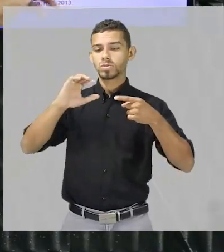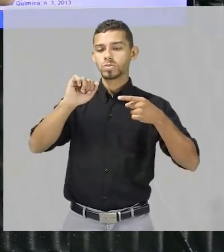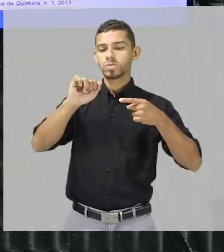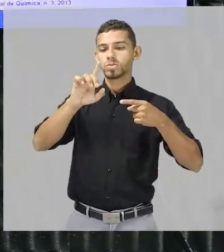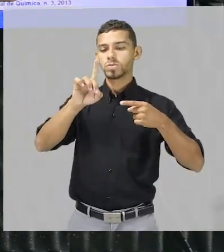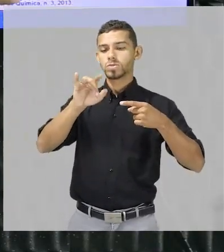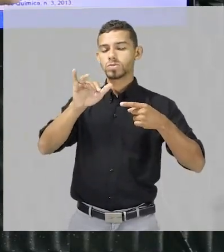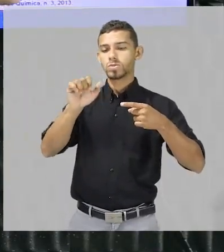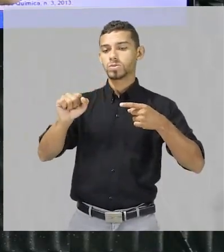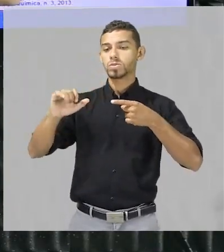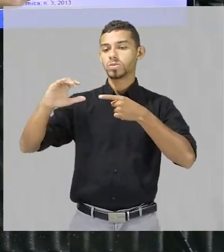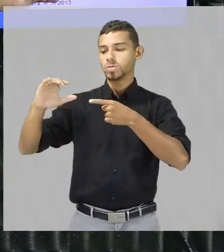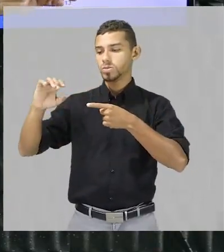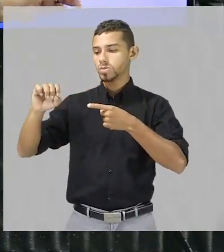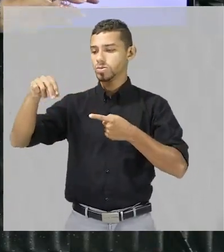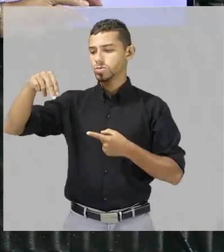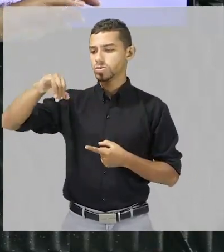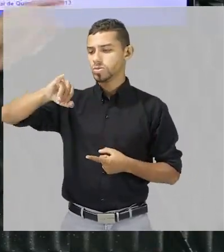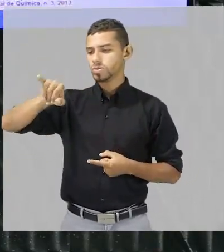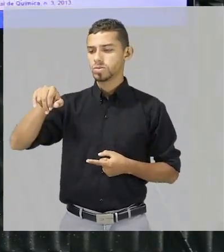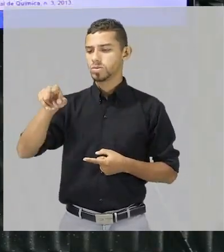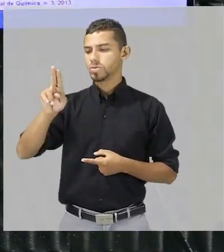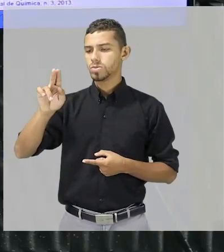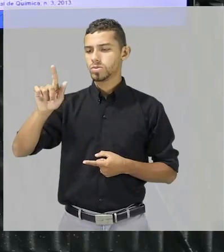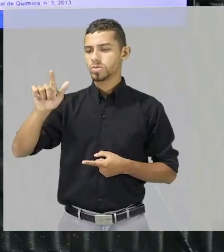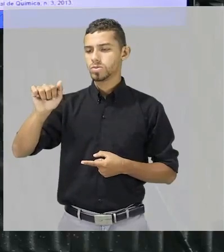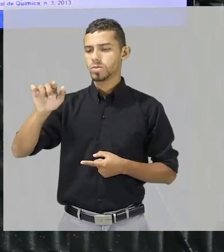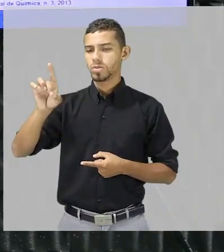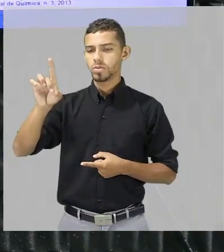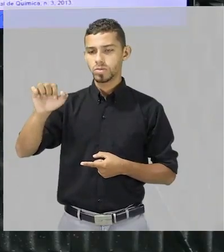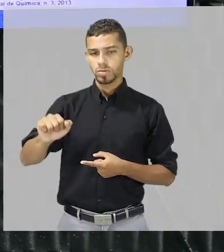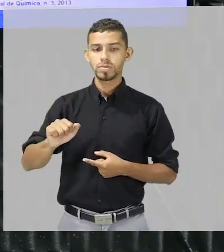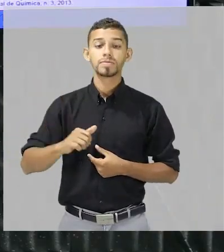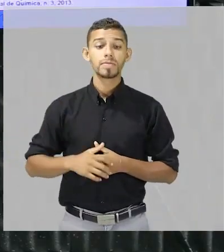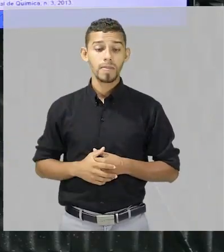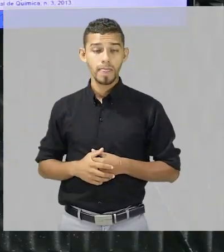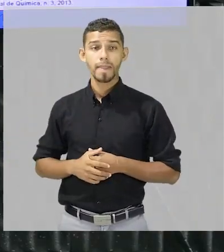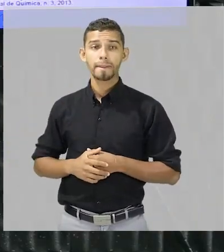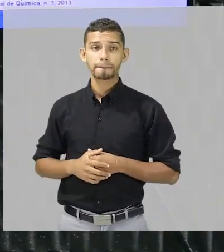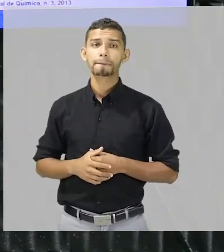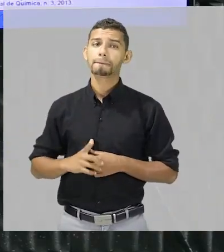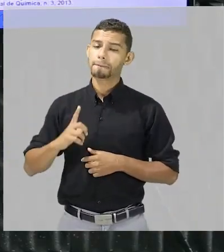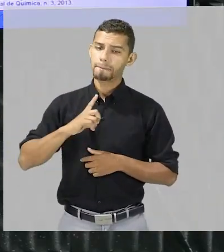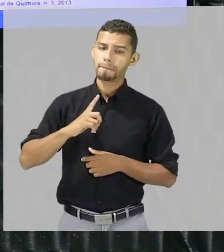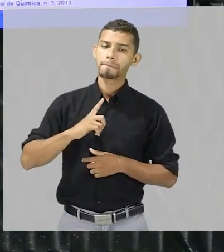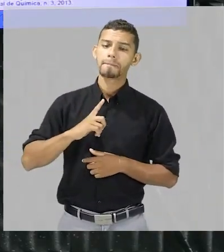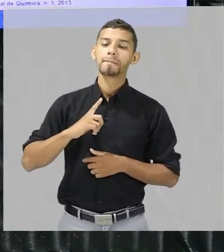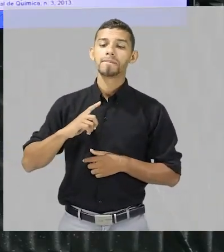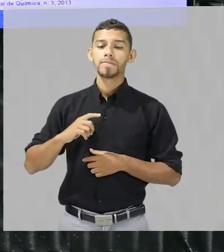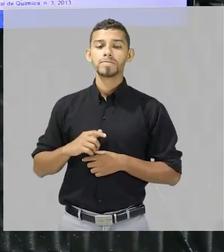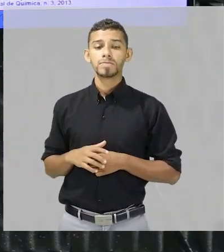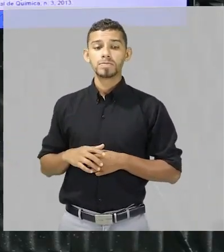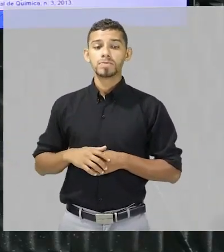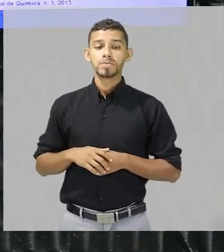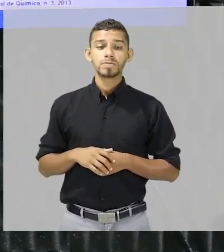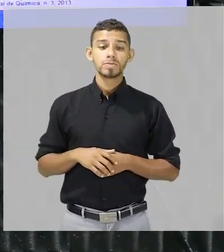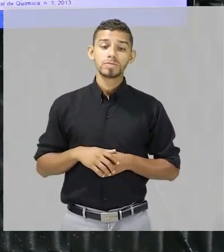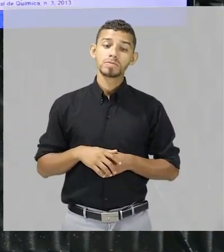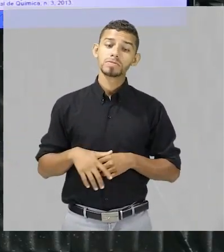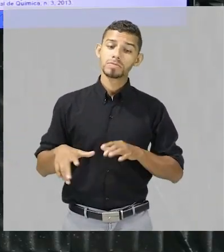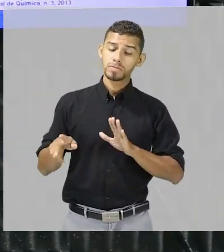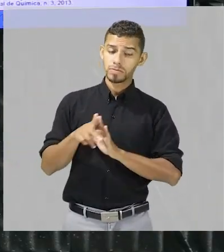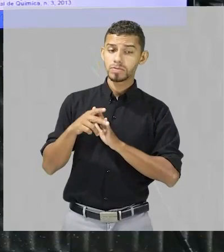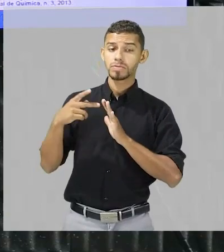uma cadeia conjugada, ok? Então, eu vou ter essas alternâncias,